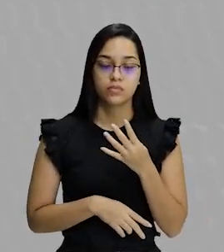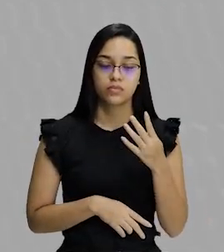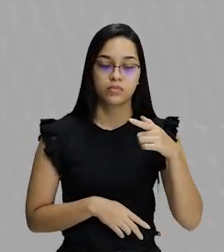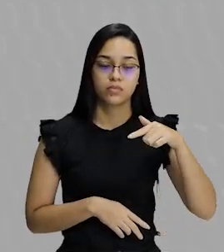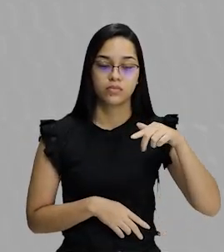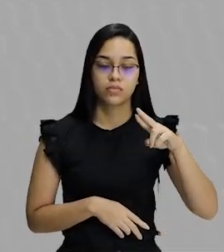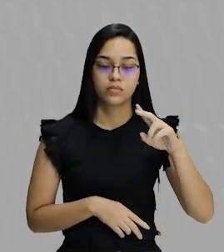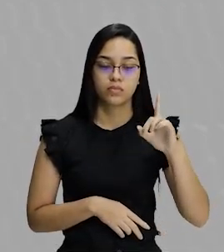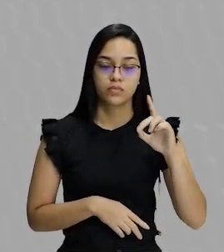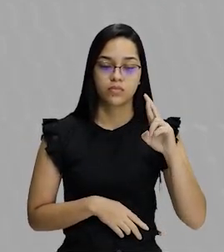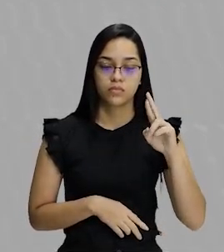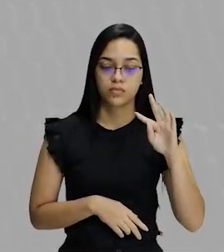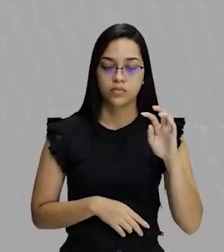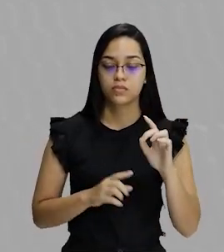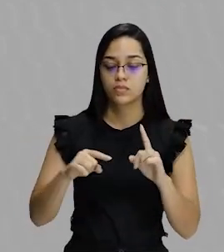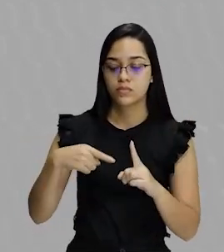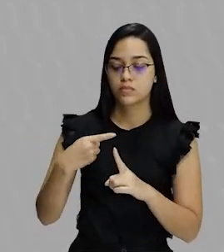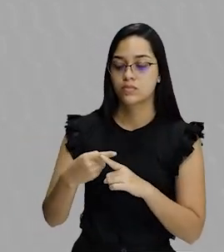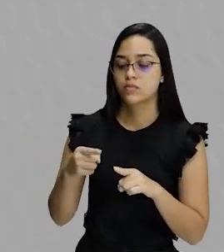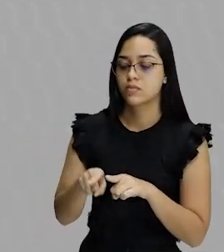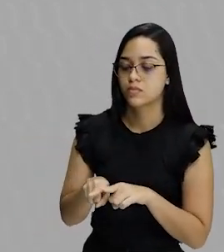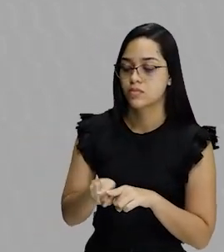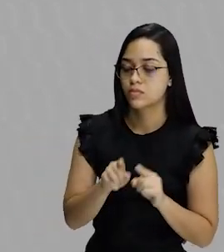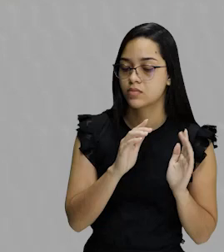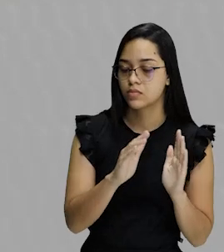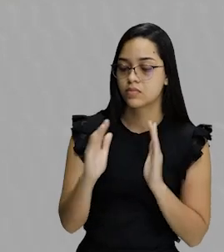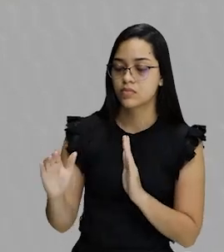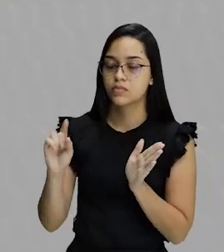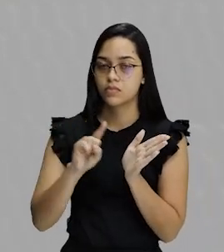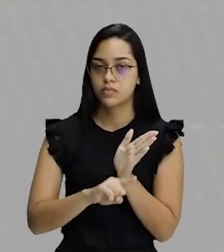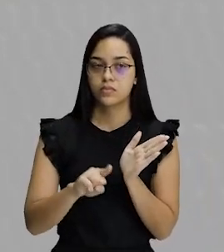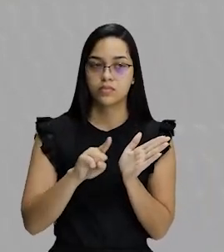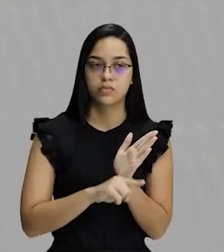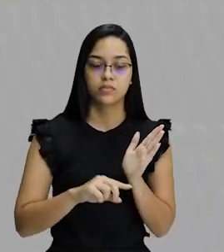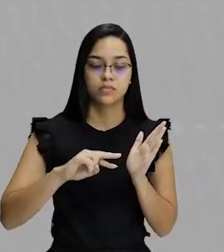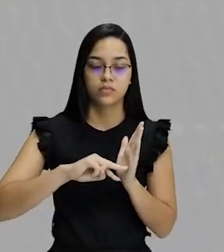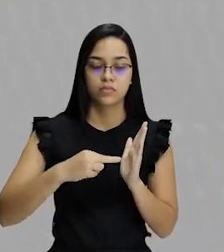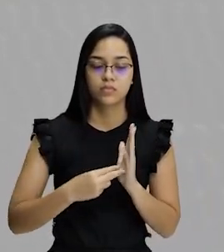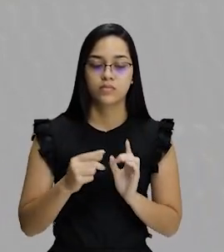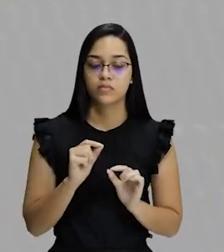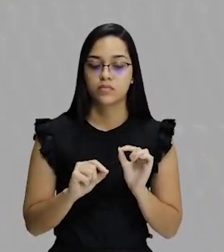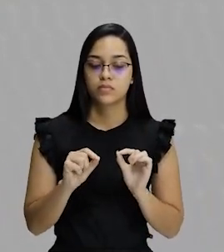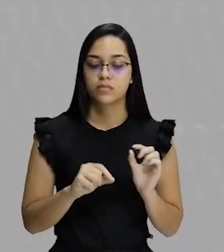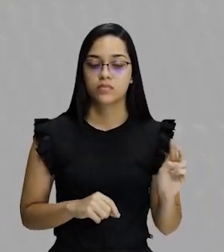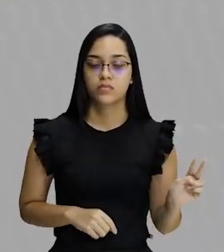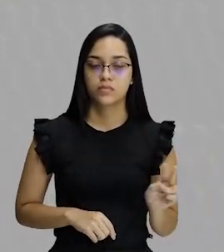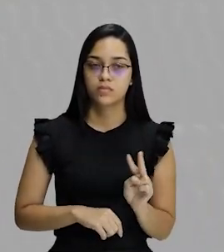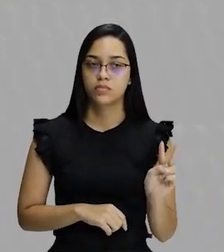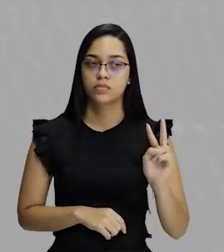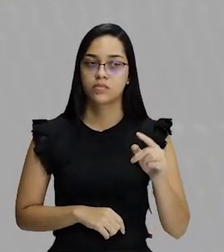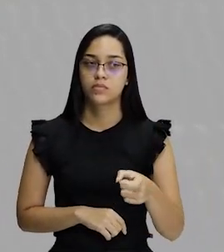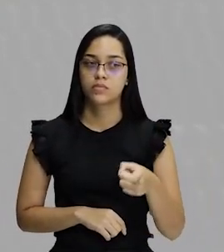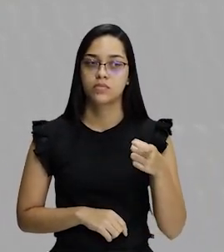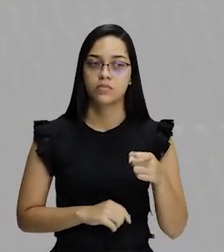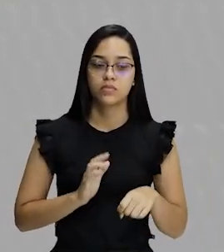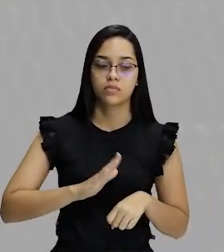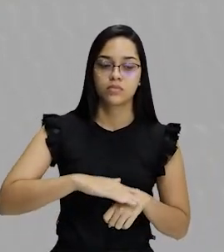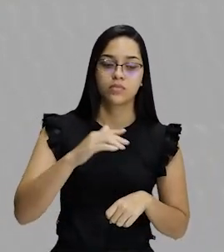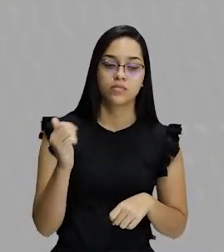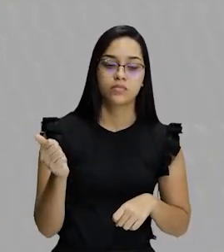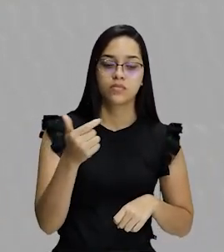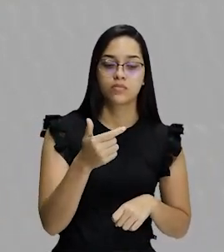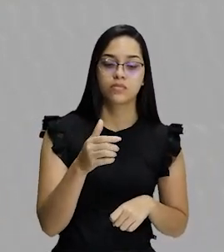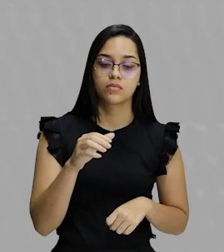as abscissas são positivas e as ordenadas são negativas. Ou seja, o valor de x é maior do que